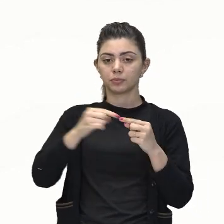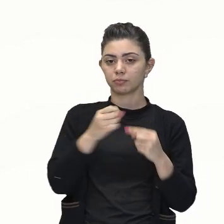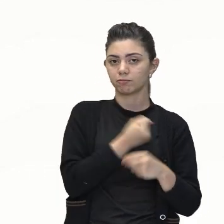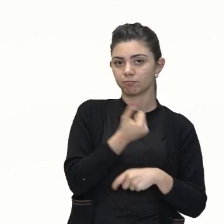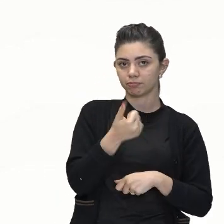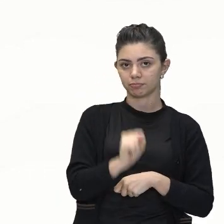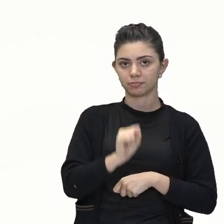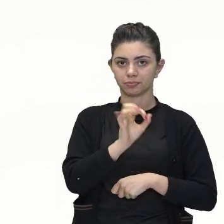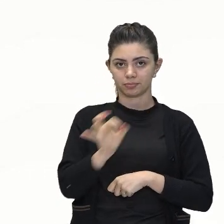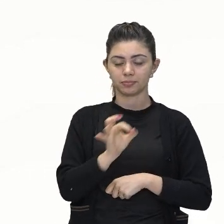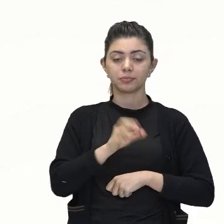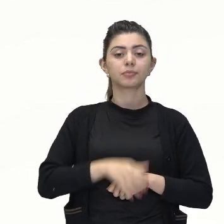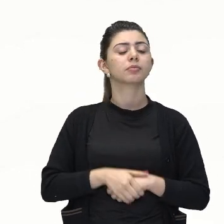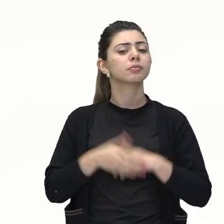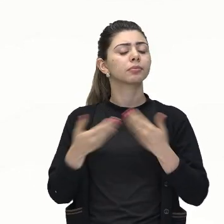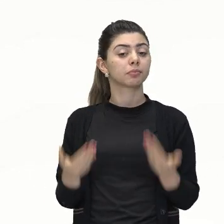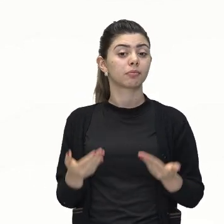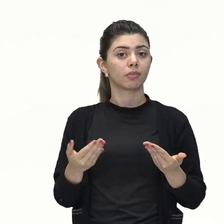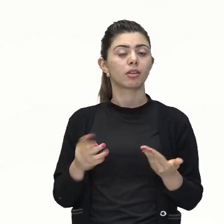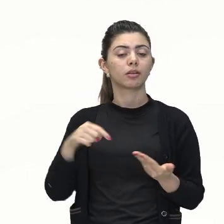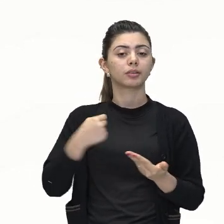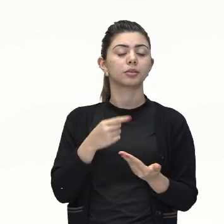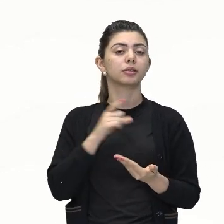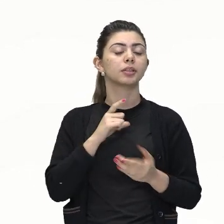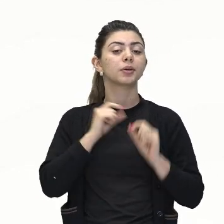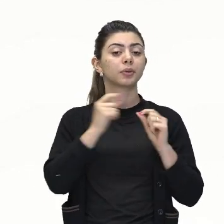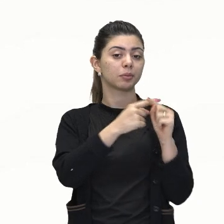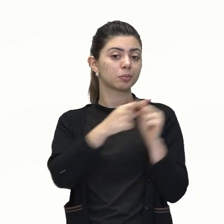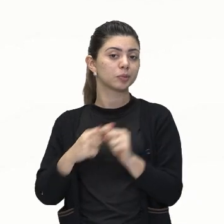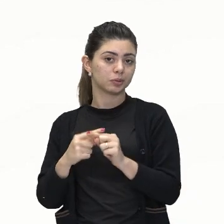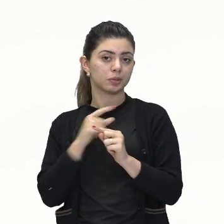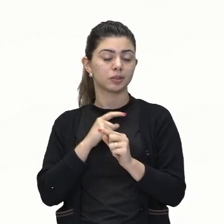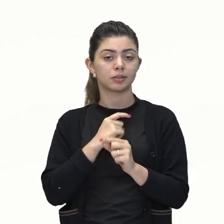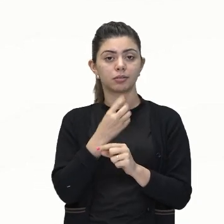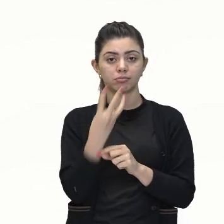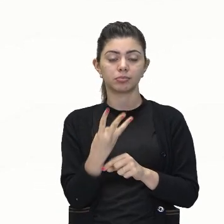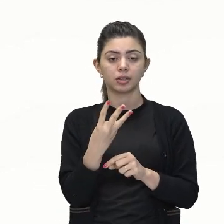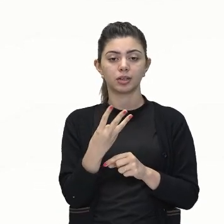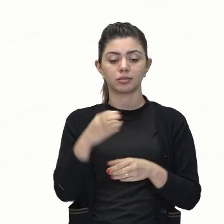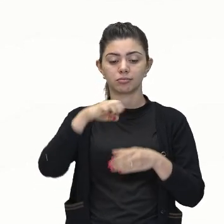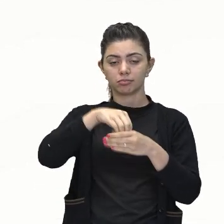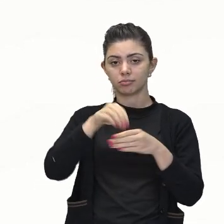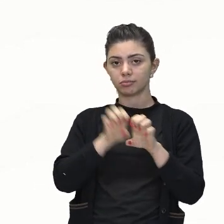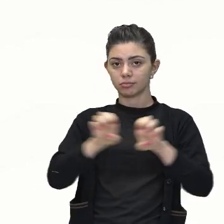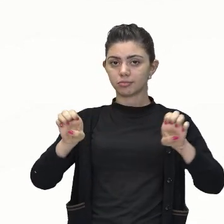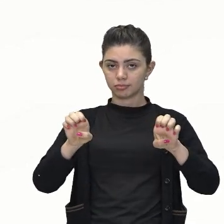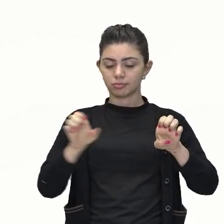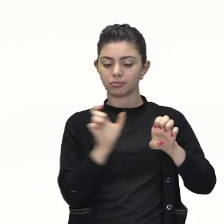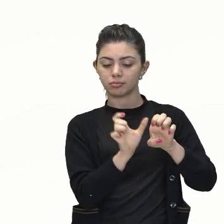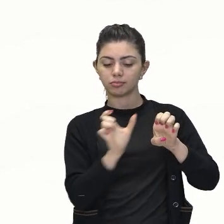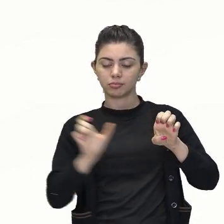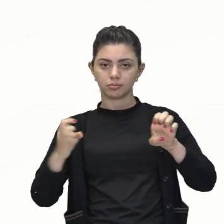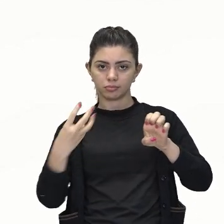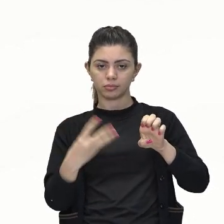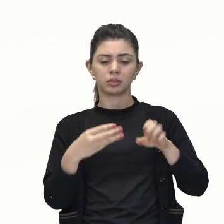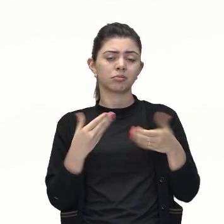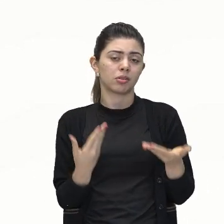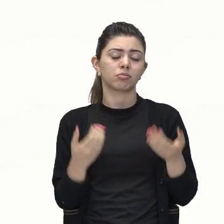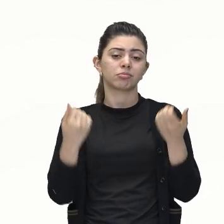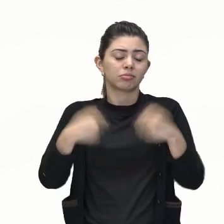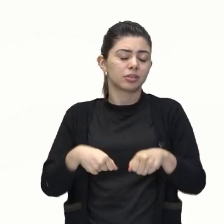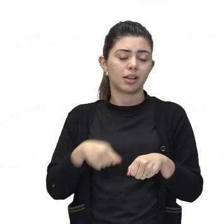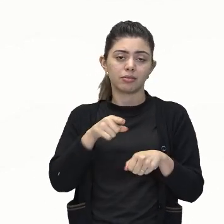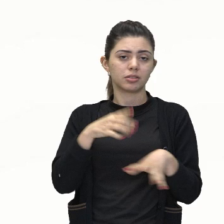18. Então, a gente tem essa multiplicação de 3 fatores. Você pode resolver de várias